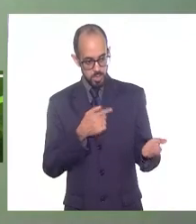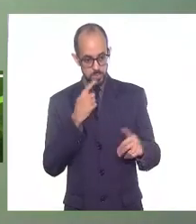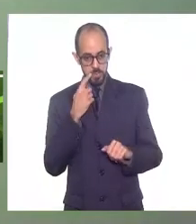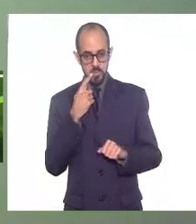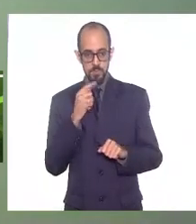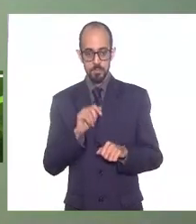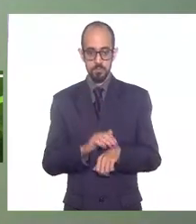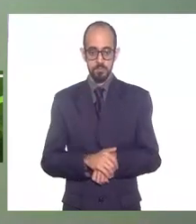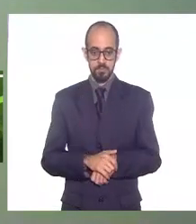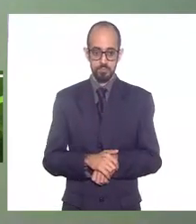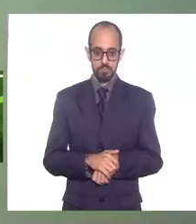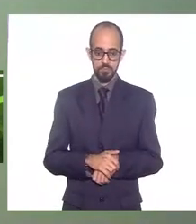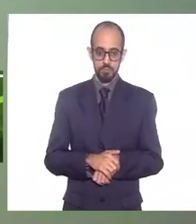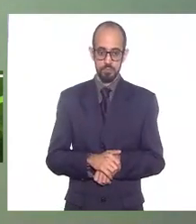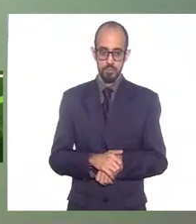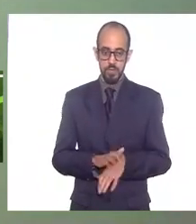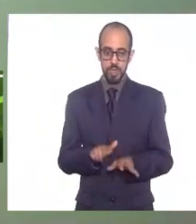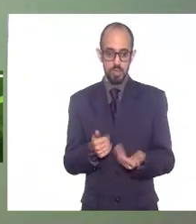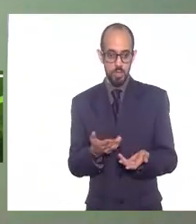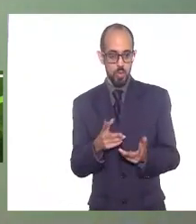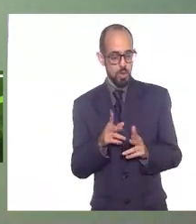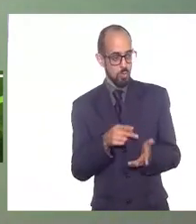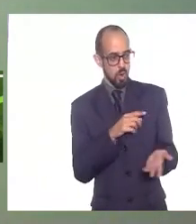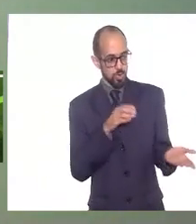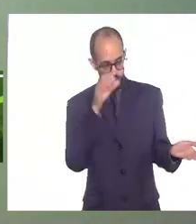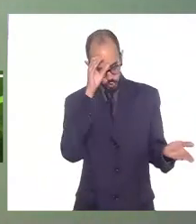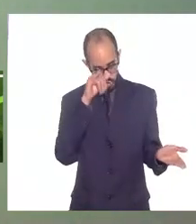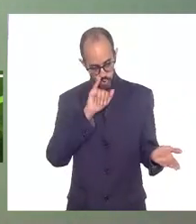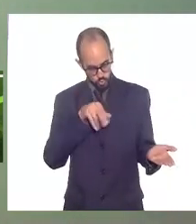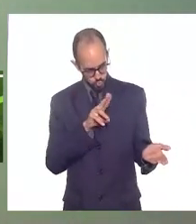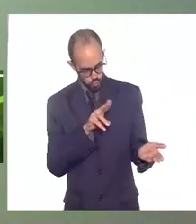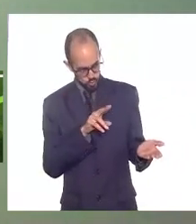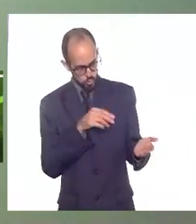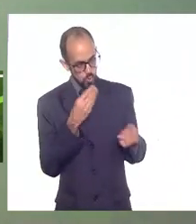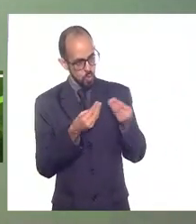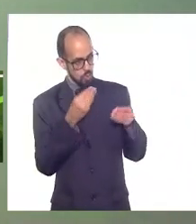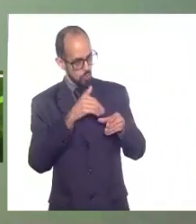Então, como vota a deputada Tiaju?